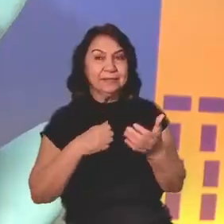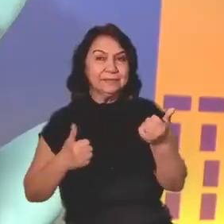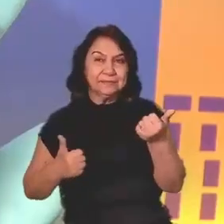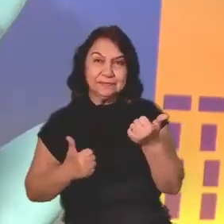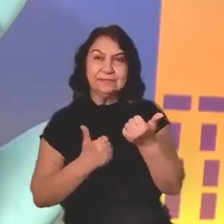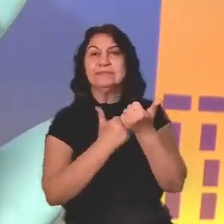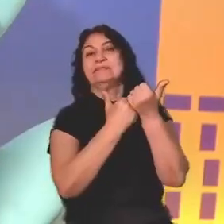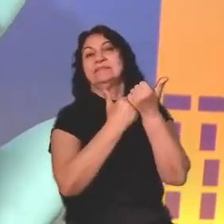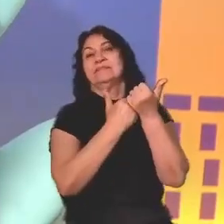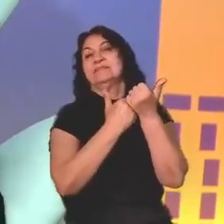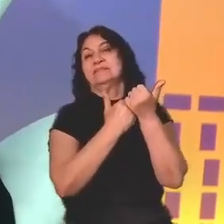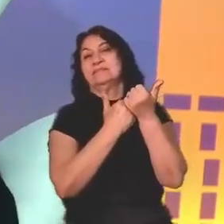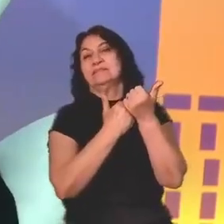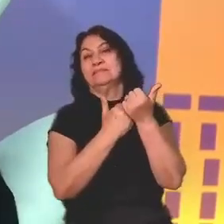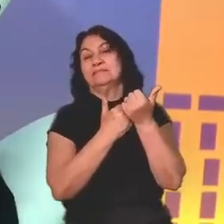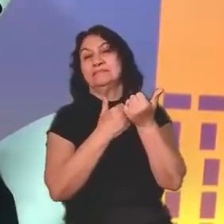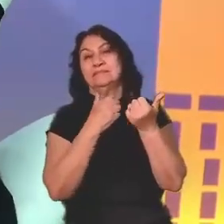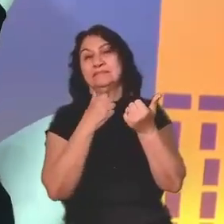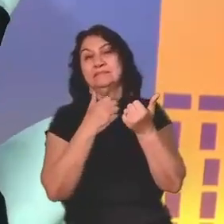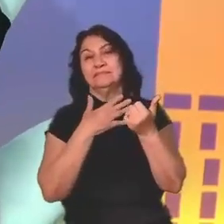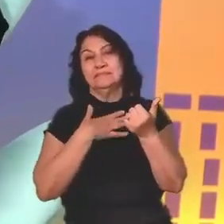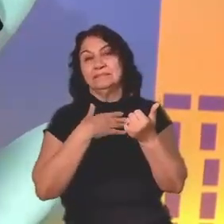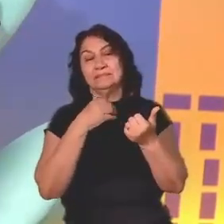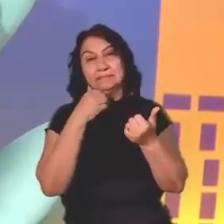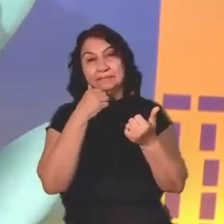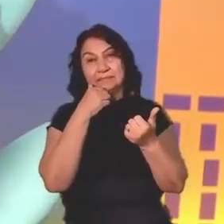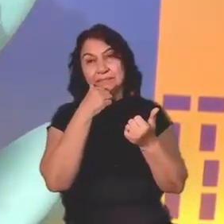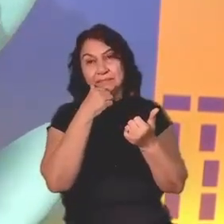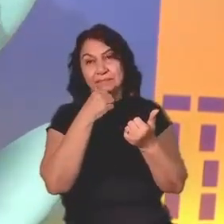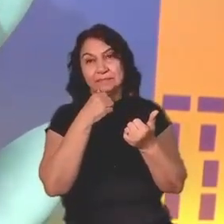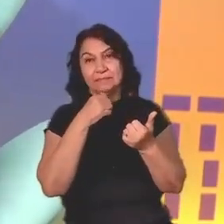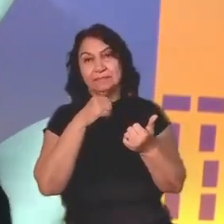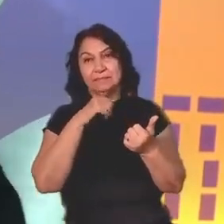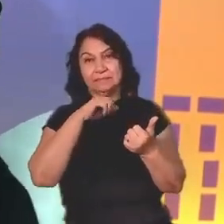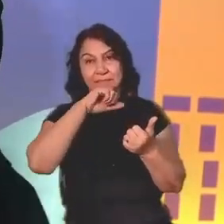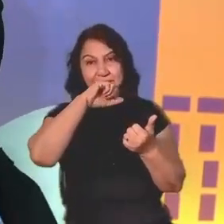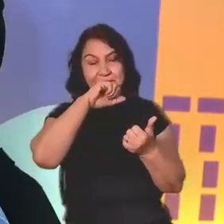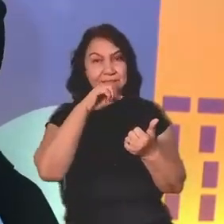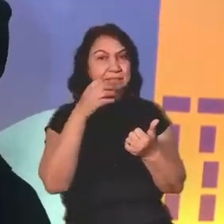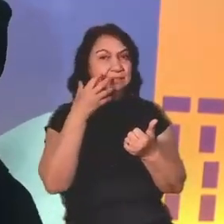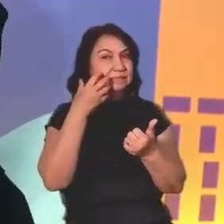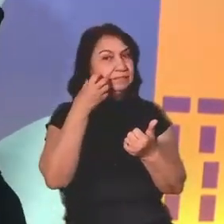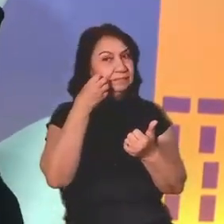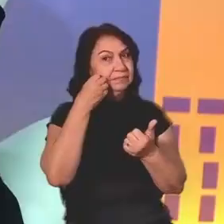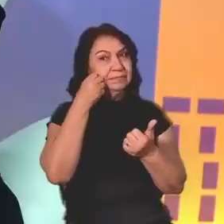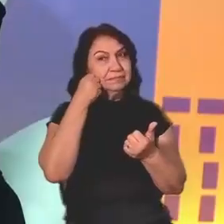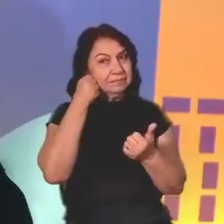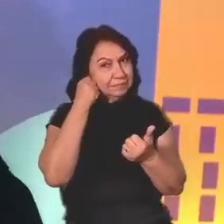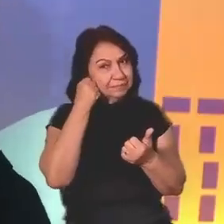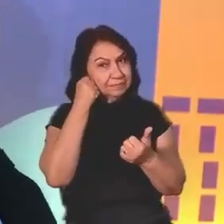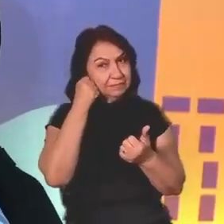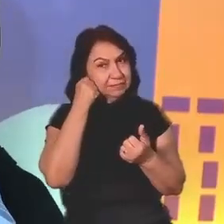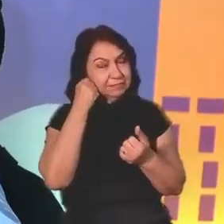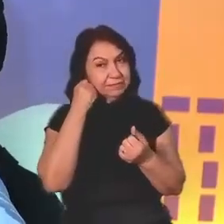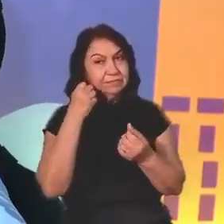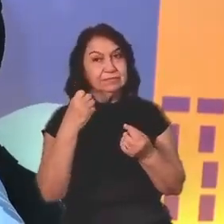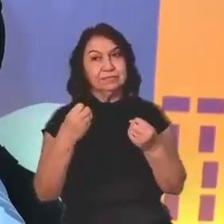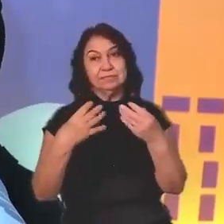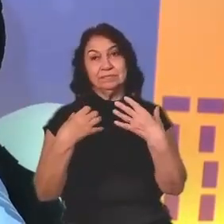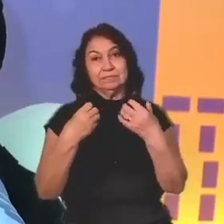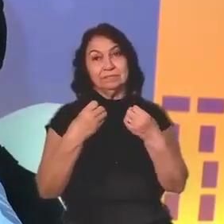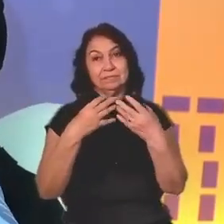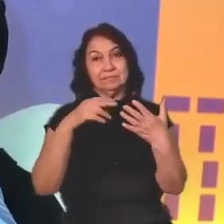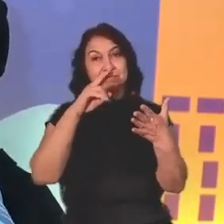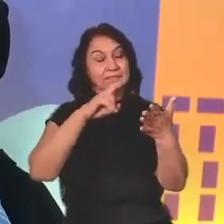sem saber. A minha mãe de criação não sabia ler, mas ela me ensinou a ler, porque ela pegava um